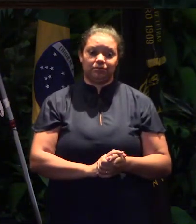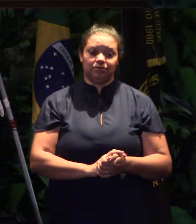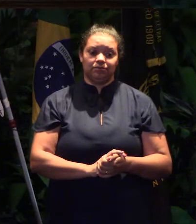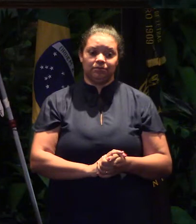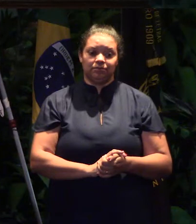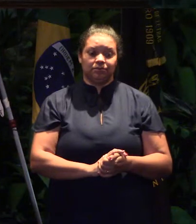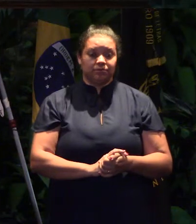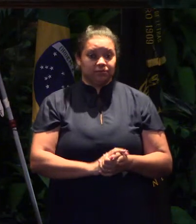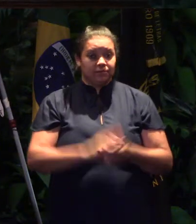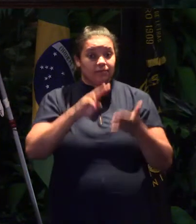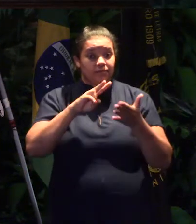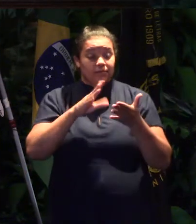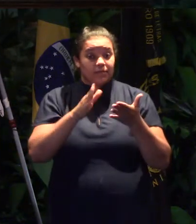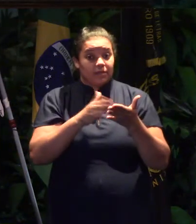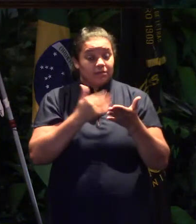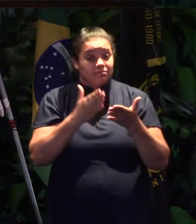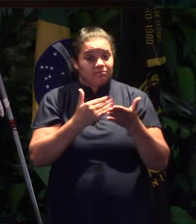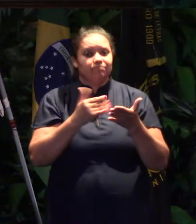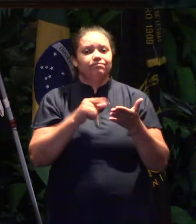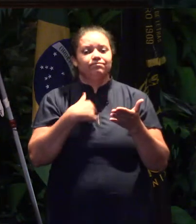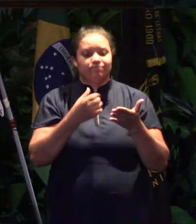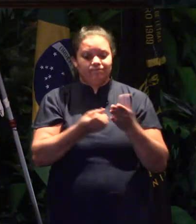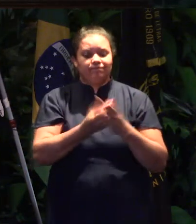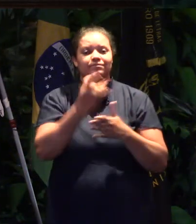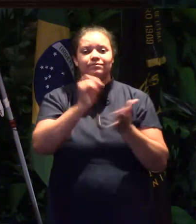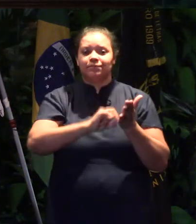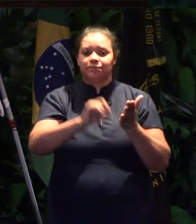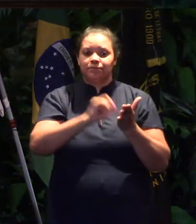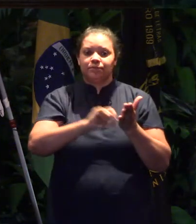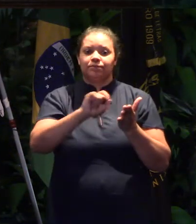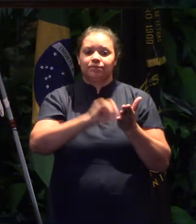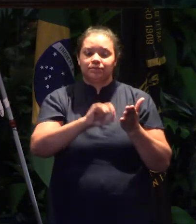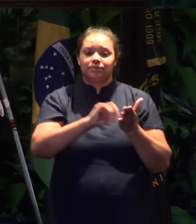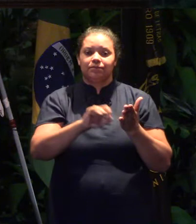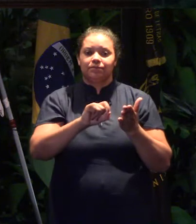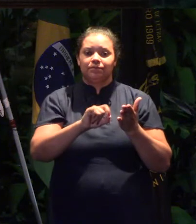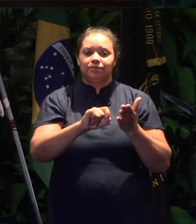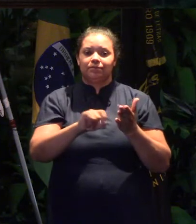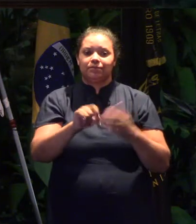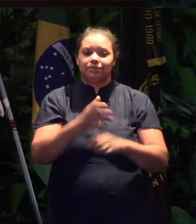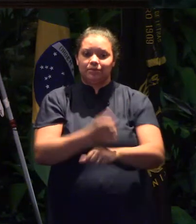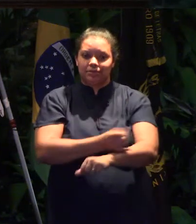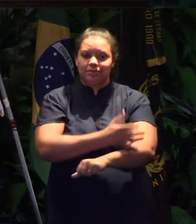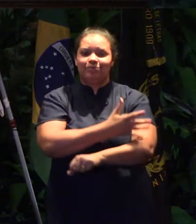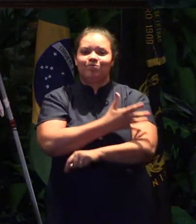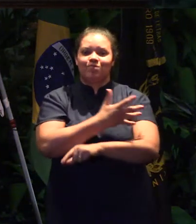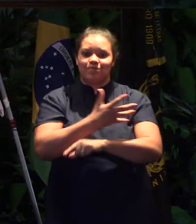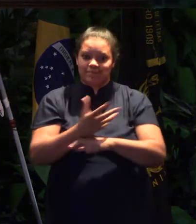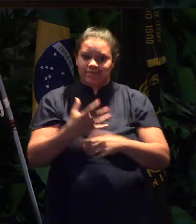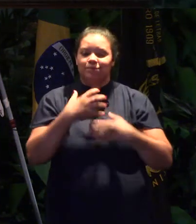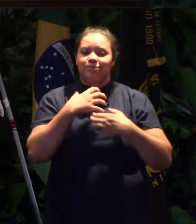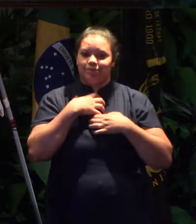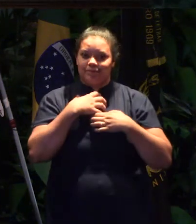esse livro foi feito intencionalmente para sacudir a emoção das pessoas, né? Assim,